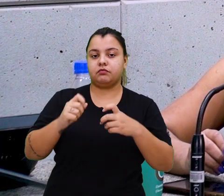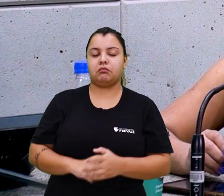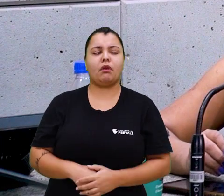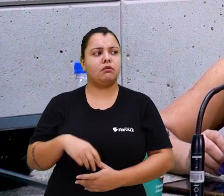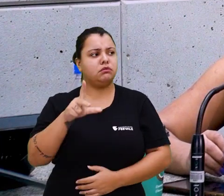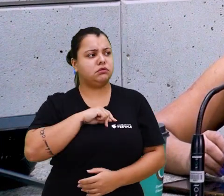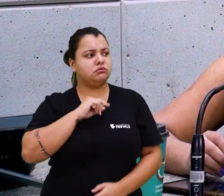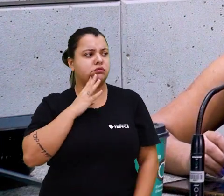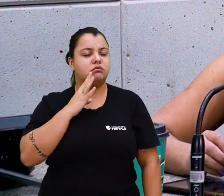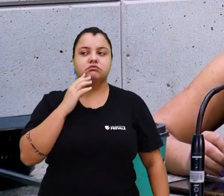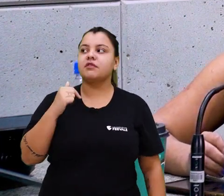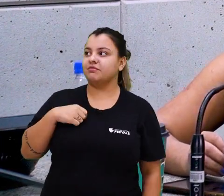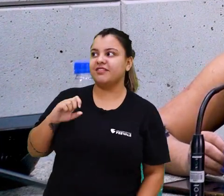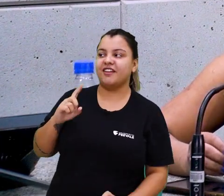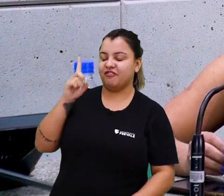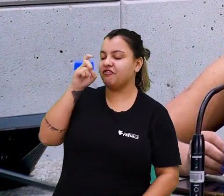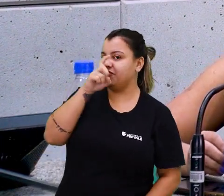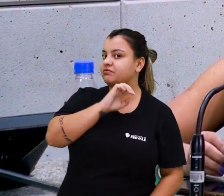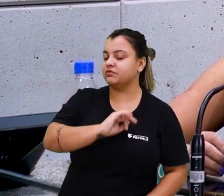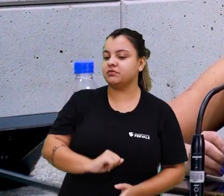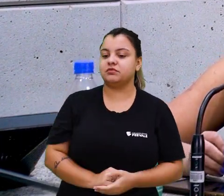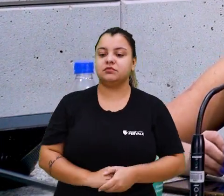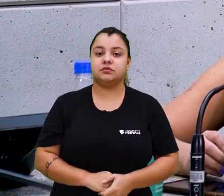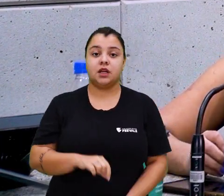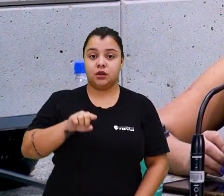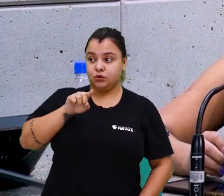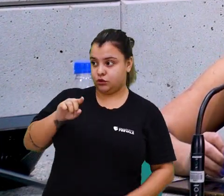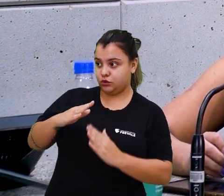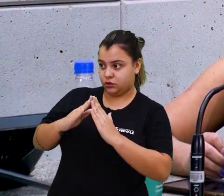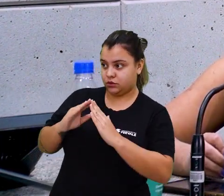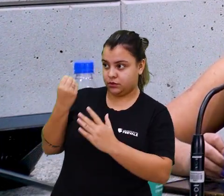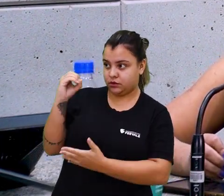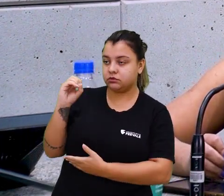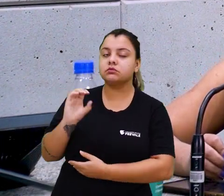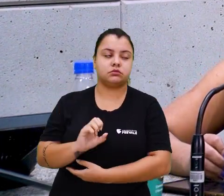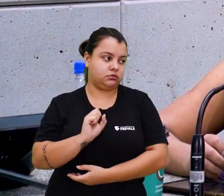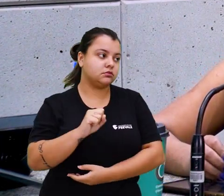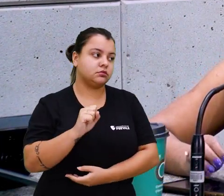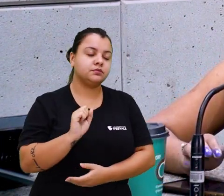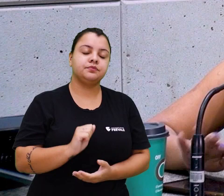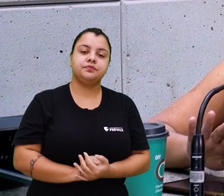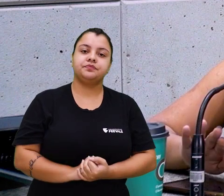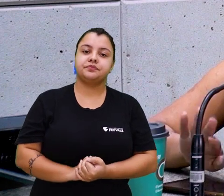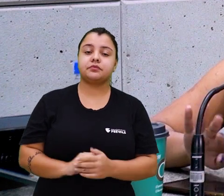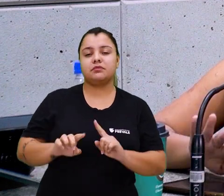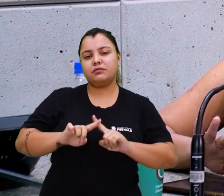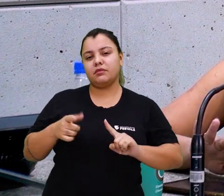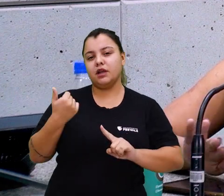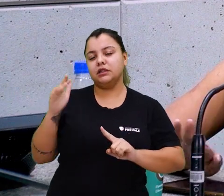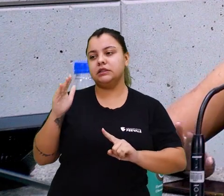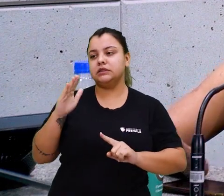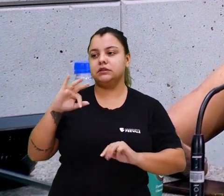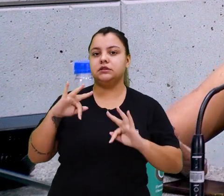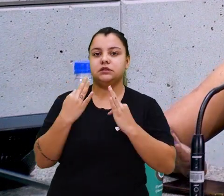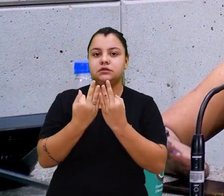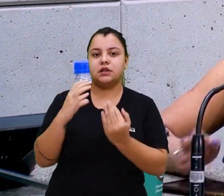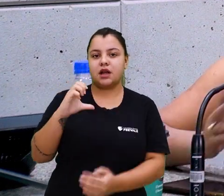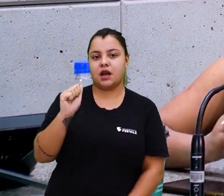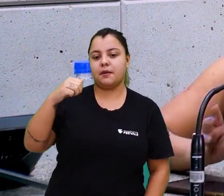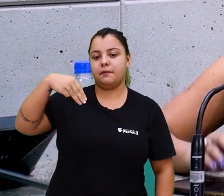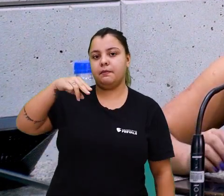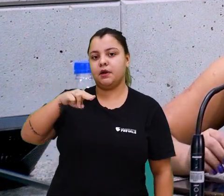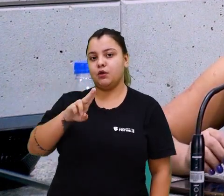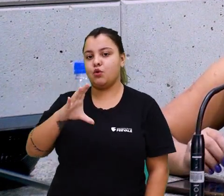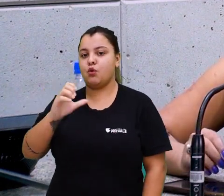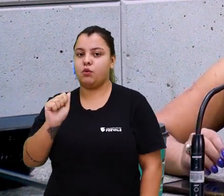legal é difícil é difícil tu é de Porto Alegre Sou de Porto Alegre certo mas minha família uma parte de Camaquã e